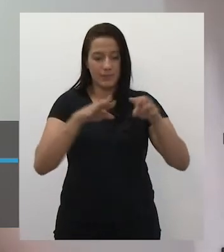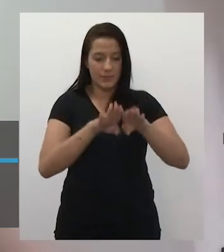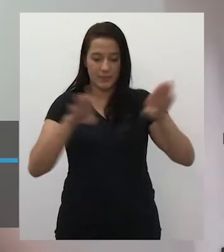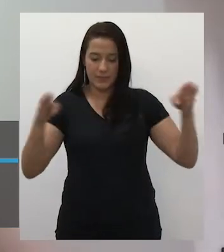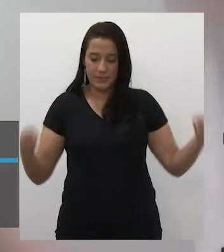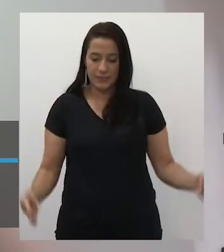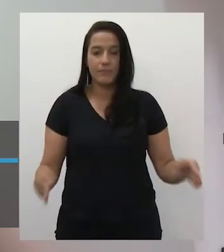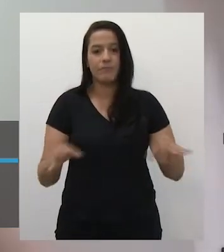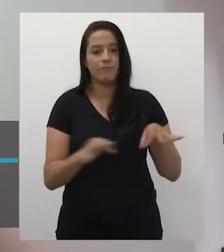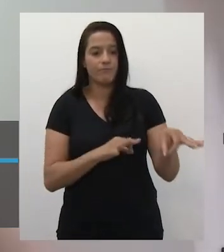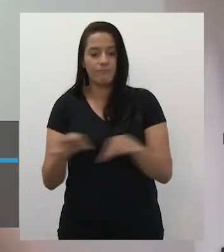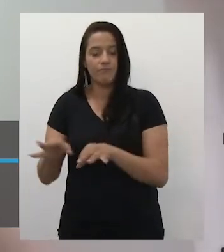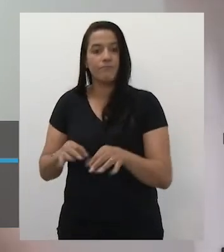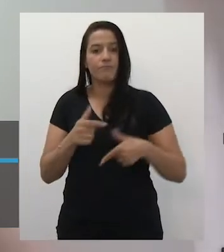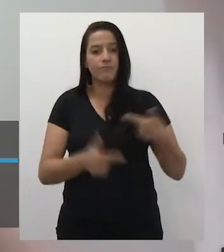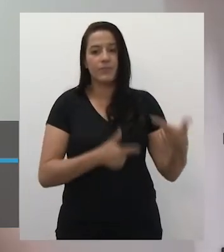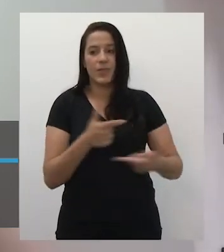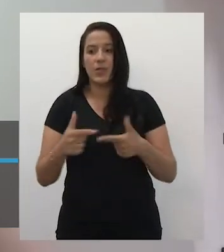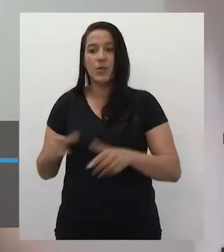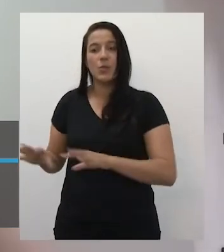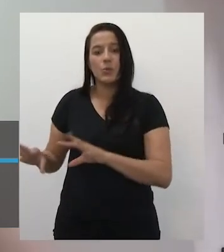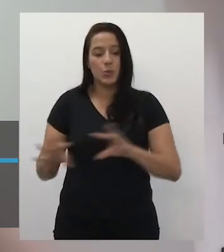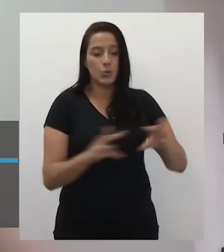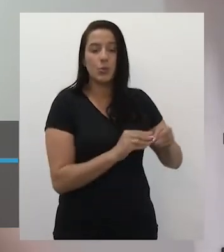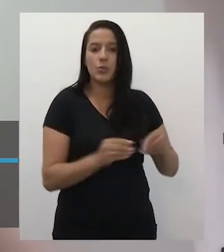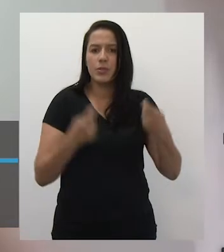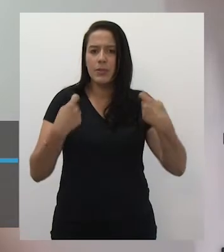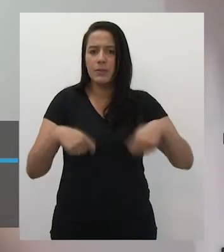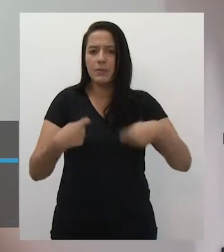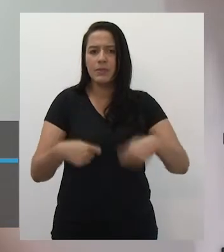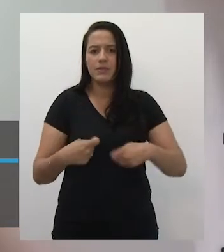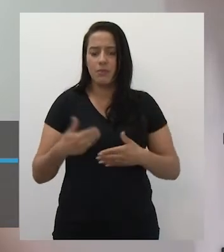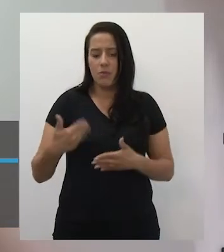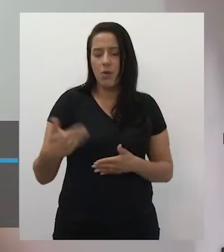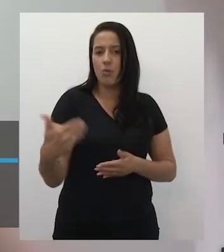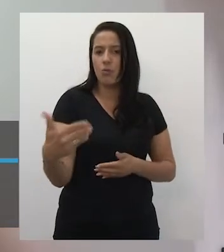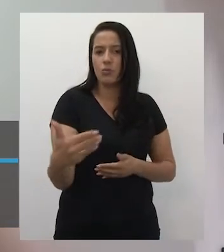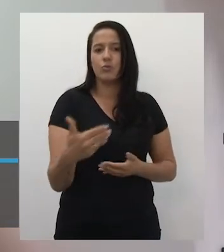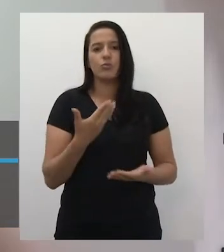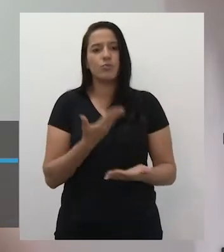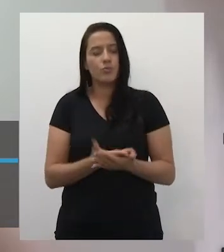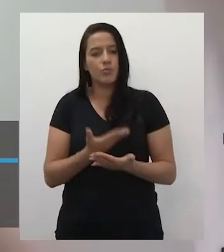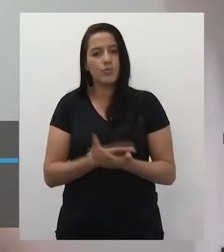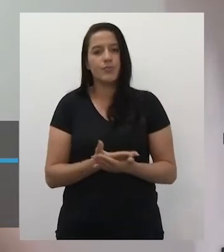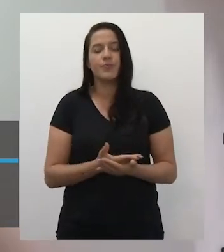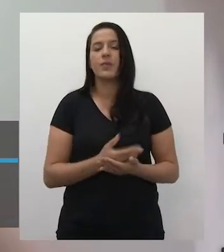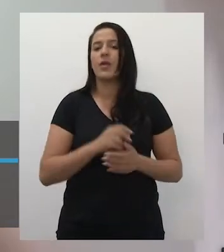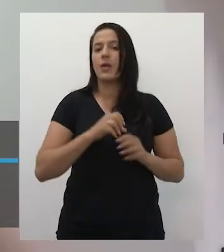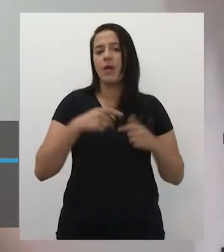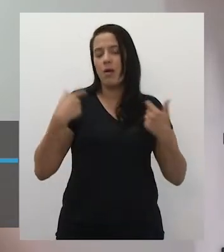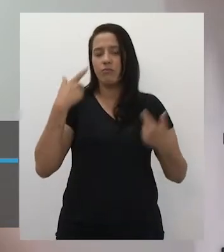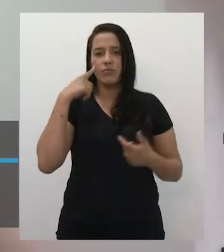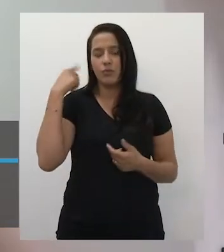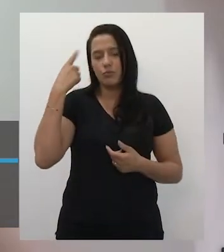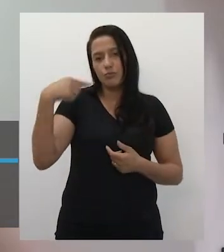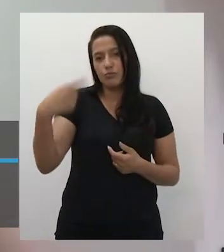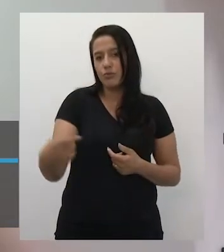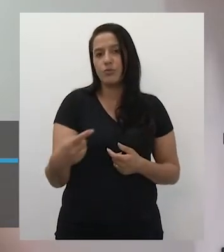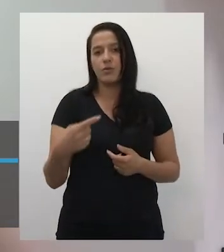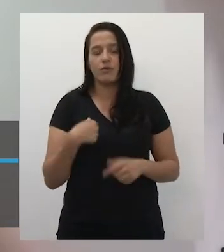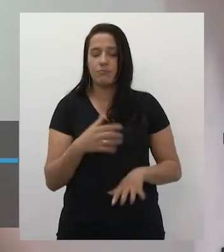a diversas ferramentas, mudar a nossa rotina, a nossa forma de trabalhar e a nossa forma de nos